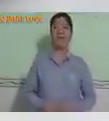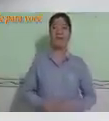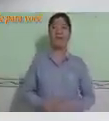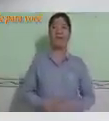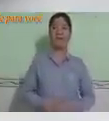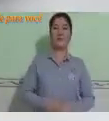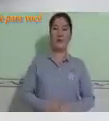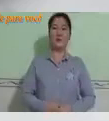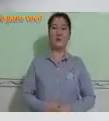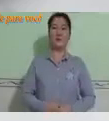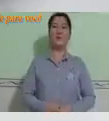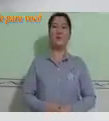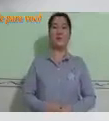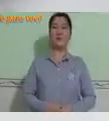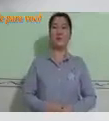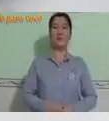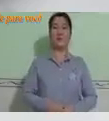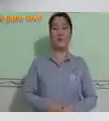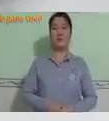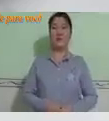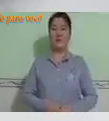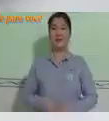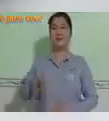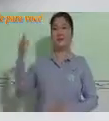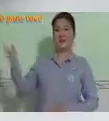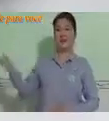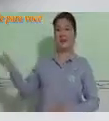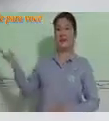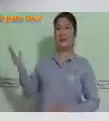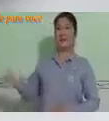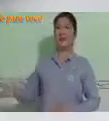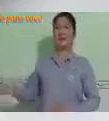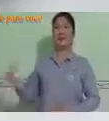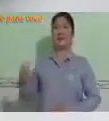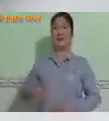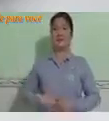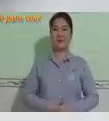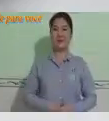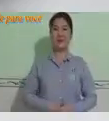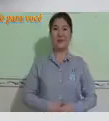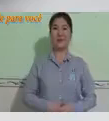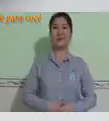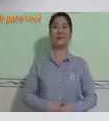vírgula, fazer uma lista de compras, vírgula, mas procurar não usar a lista quando se vai no supermercado, vírgula,